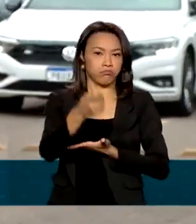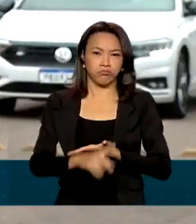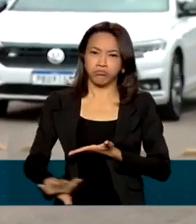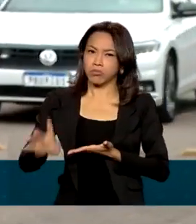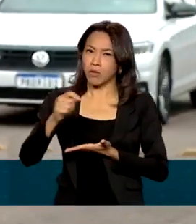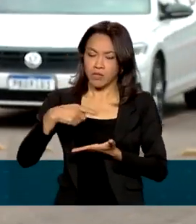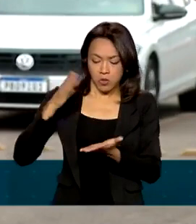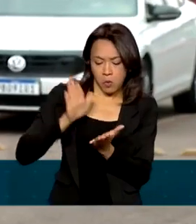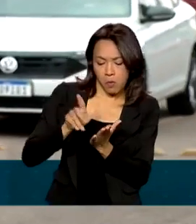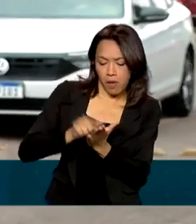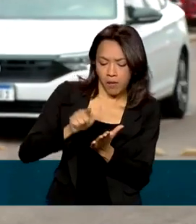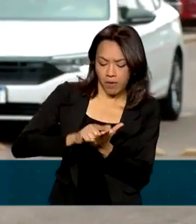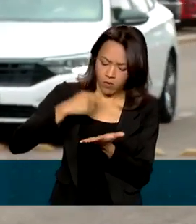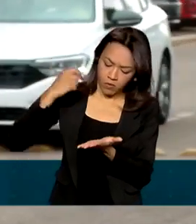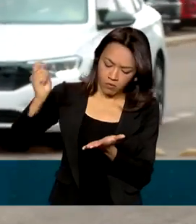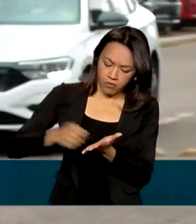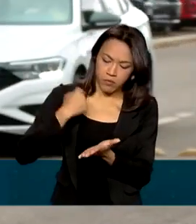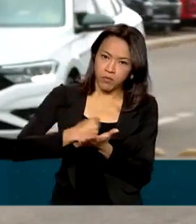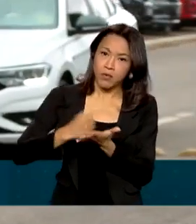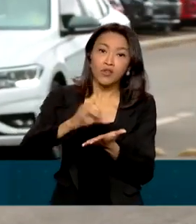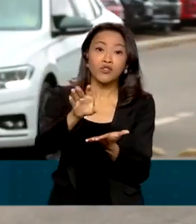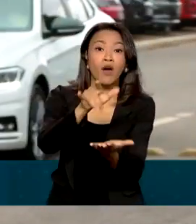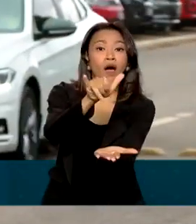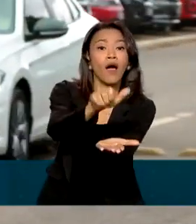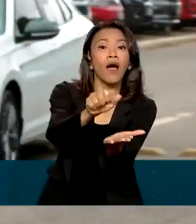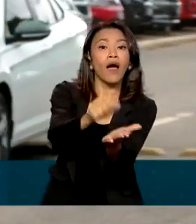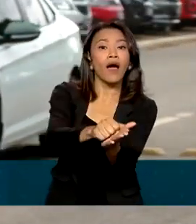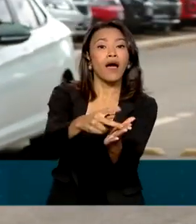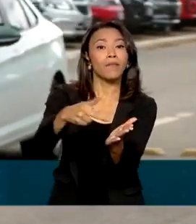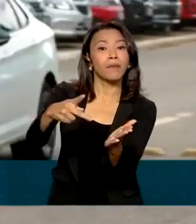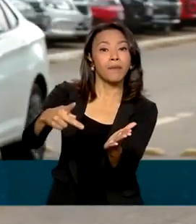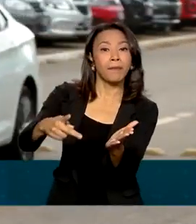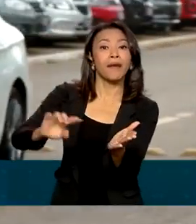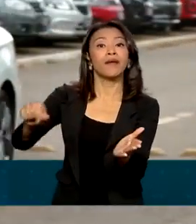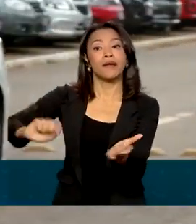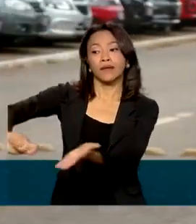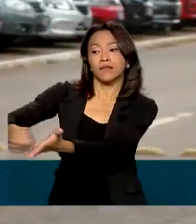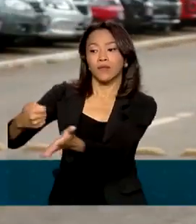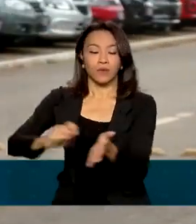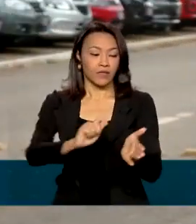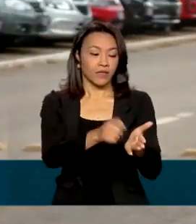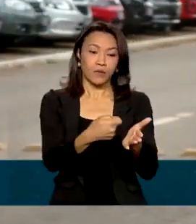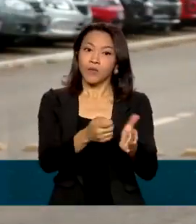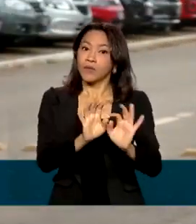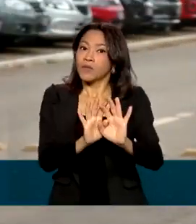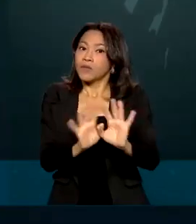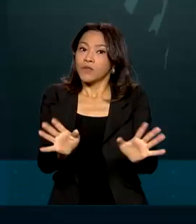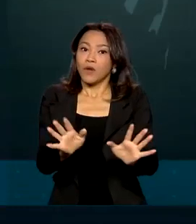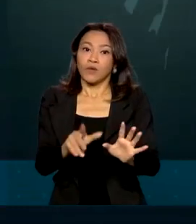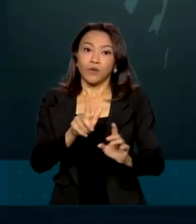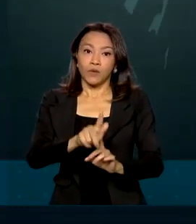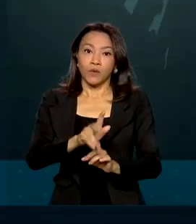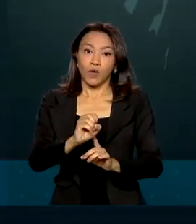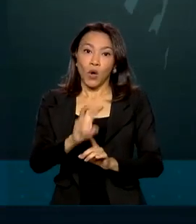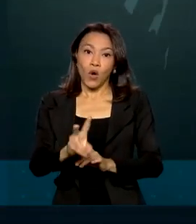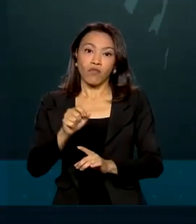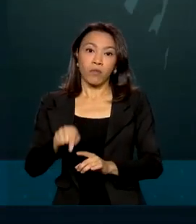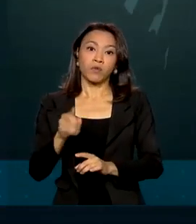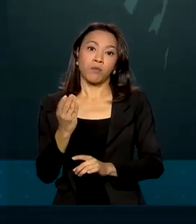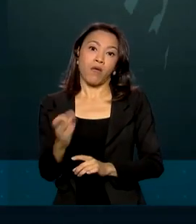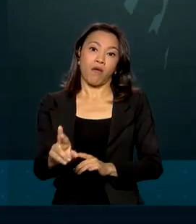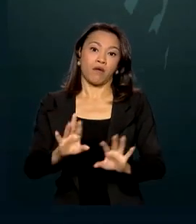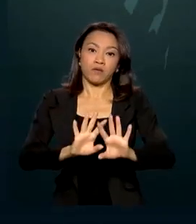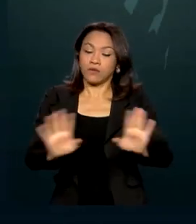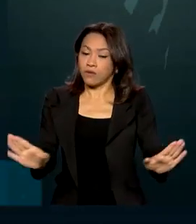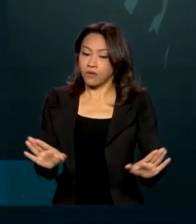em papel, apenas pelo aplicativo e com a assinatura digital do gov.br. Nesse procedimento digital,